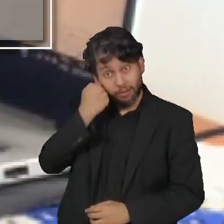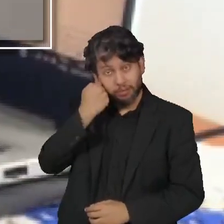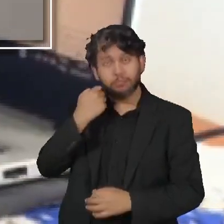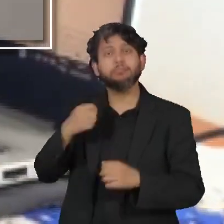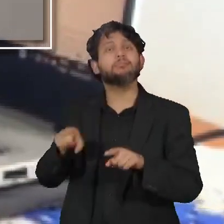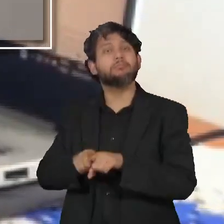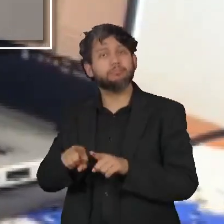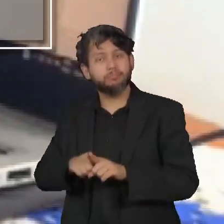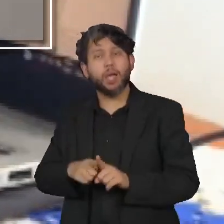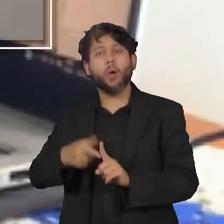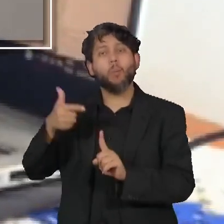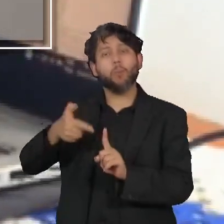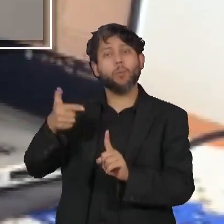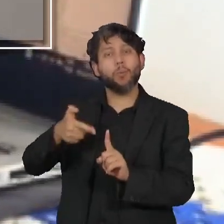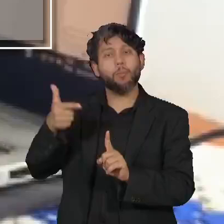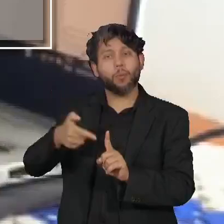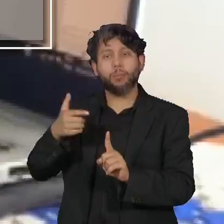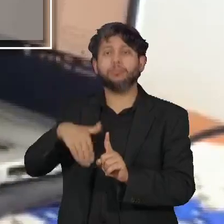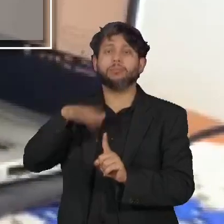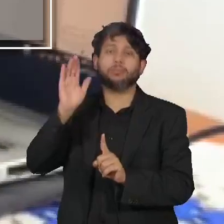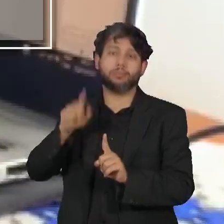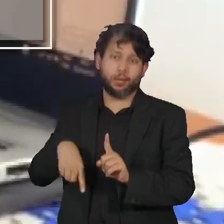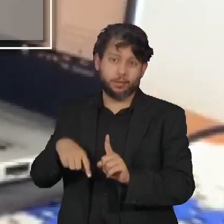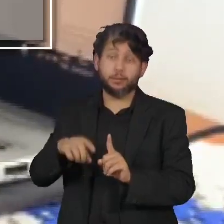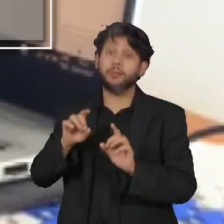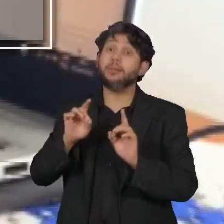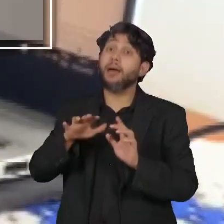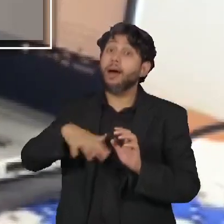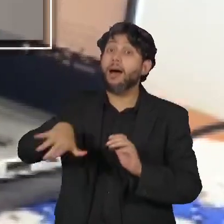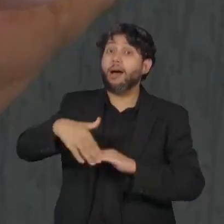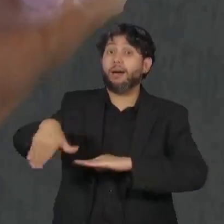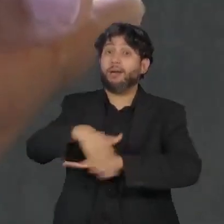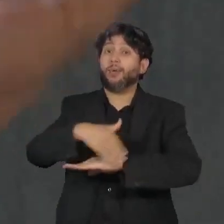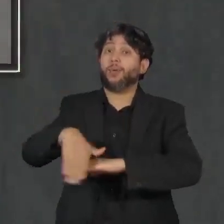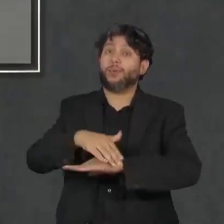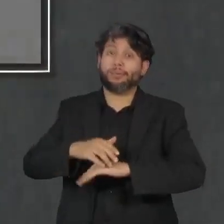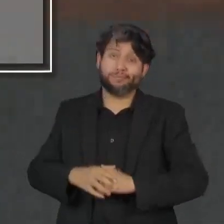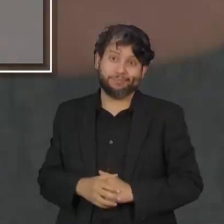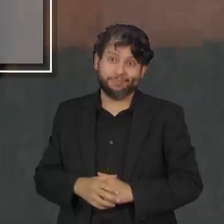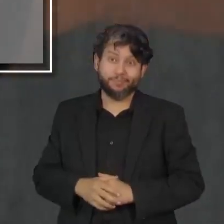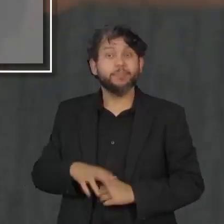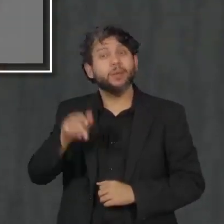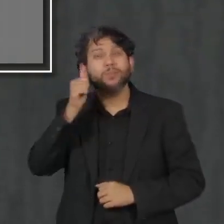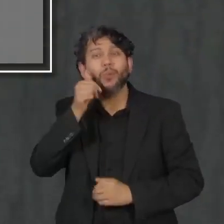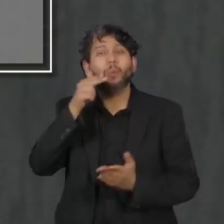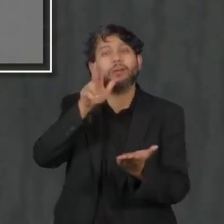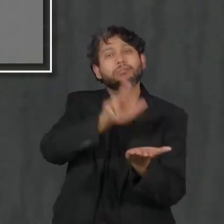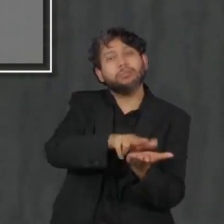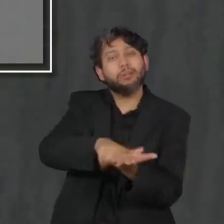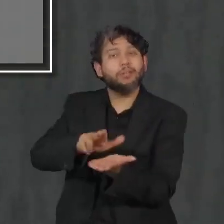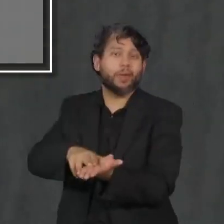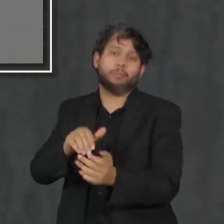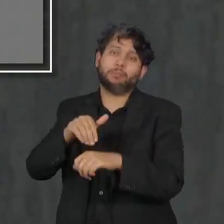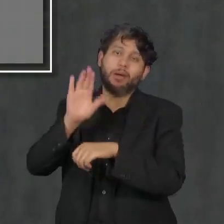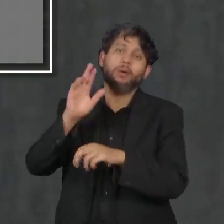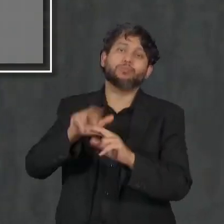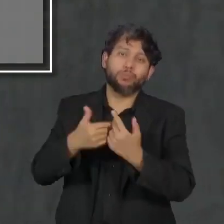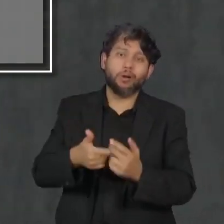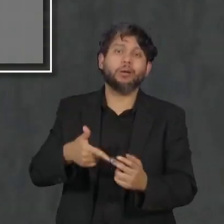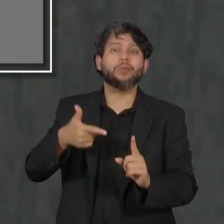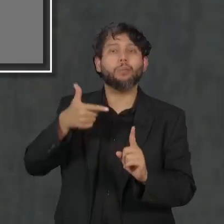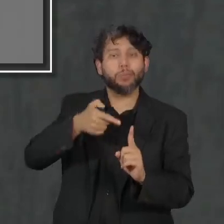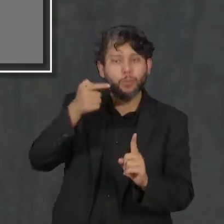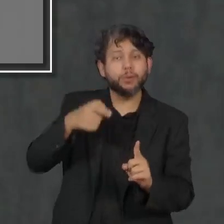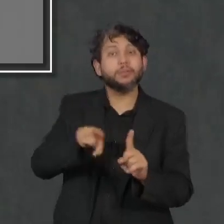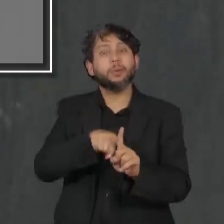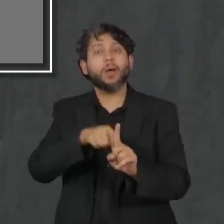maior parte das vítimas de arma de fogo em especial na via pública elas são mais internadas por esse tipo de violência e também